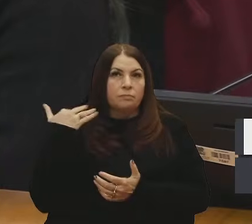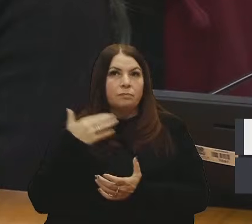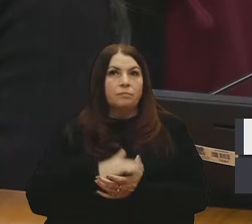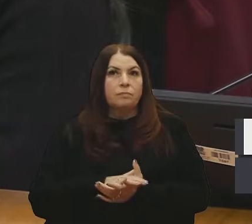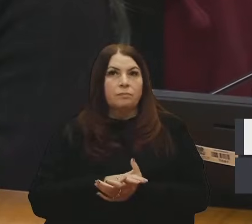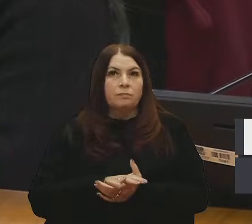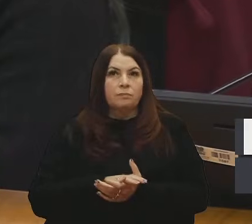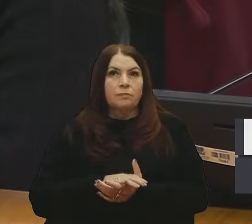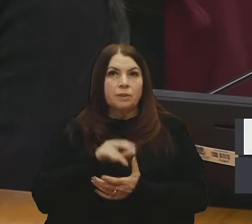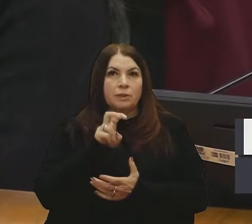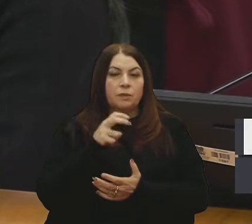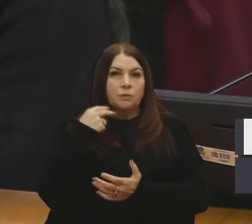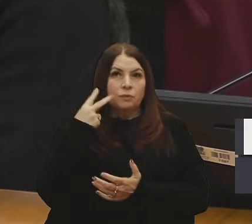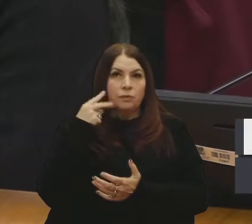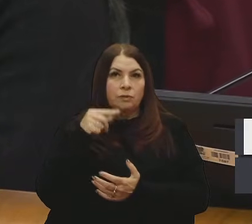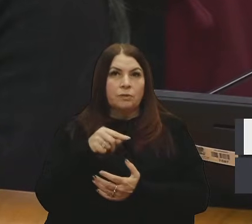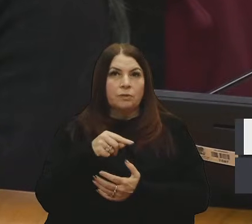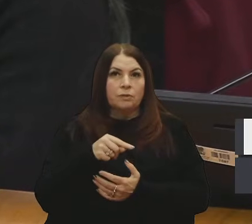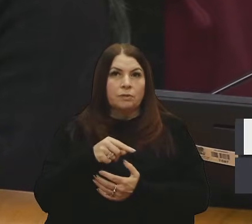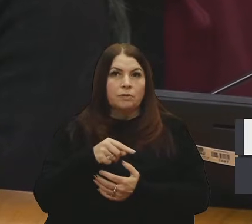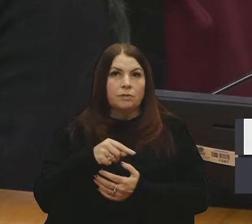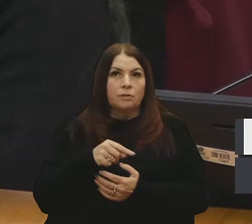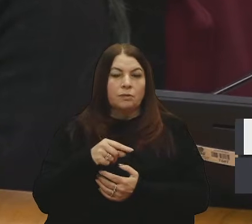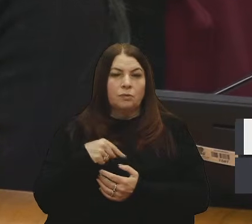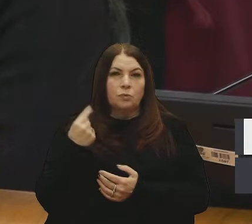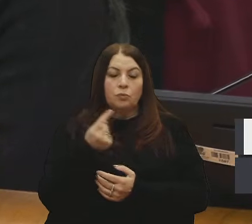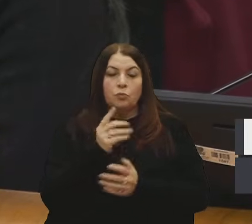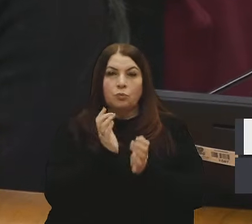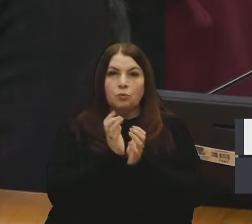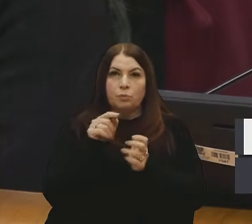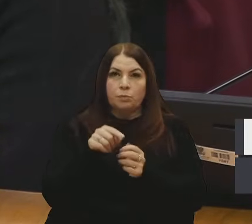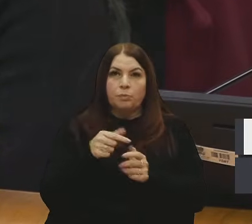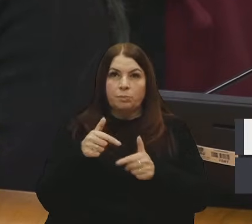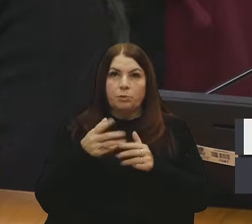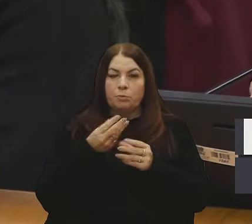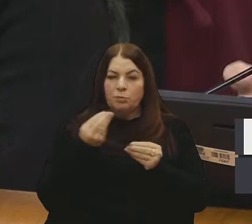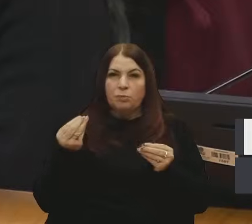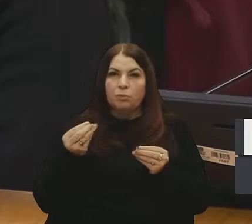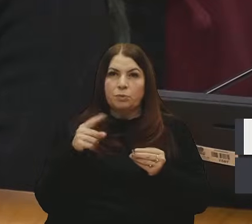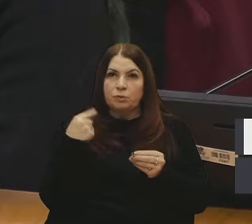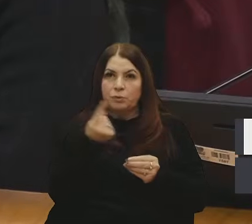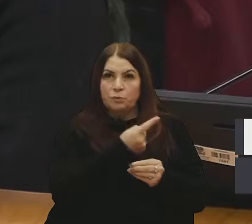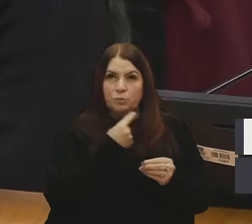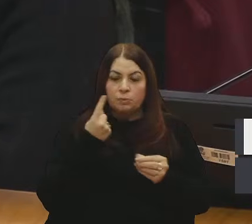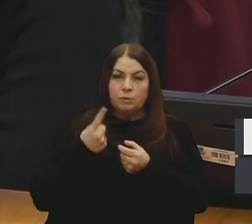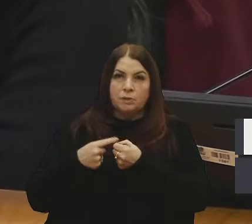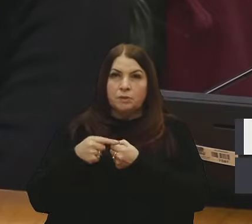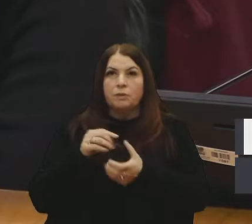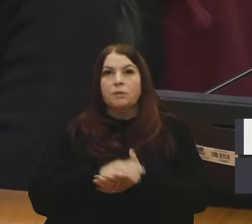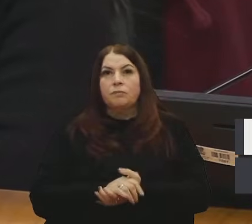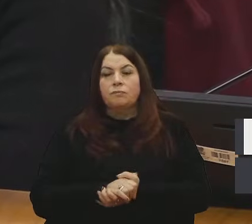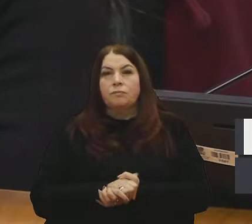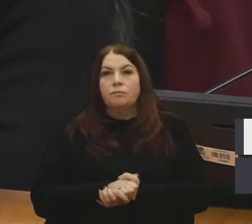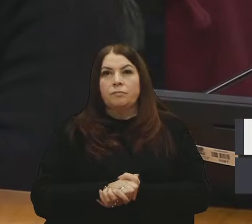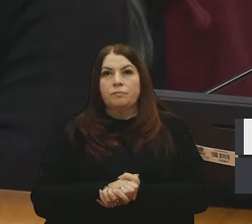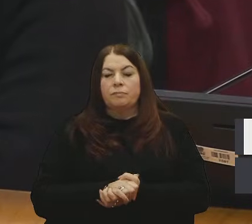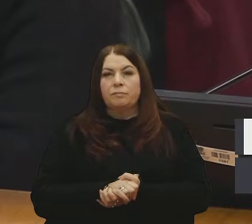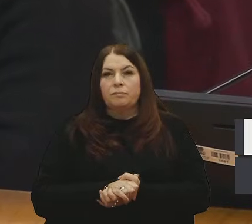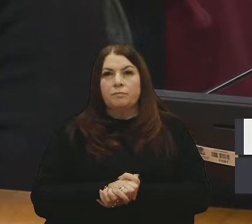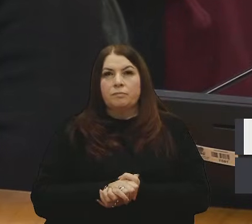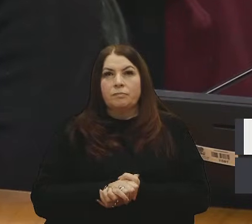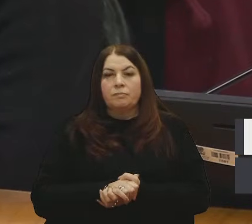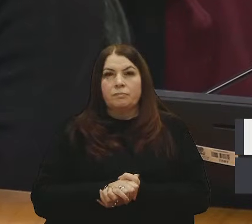somos 5 vereadores aqui da nossa federação, e trabalhamos muito, circulamos muito a cidade e, enfim,